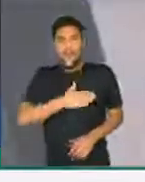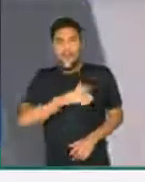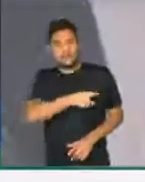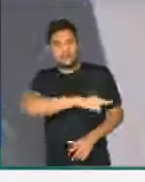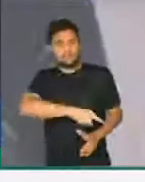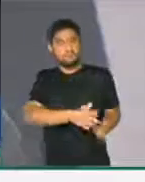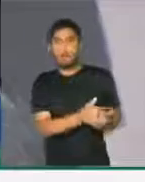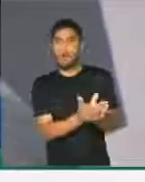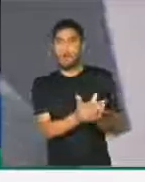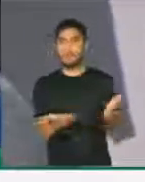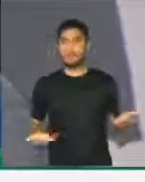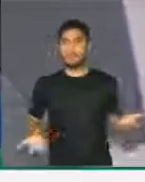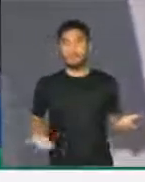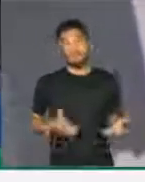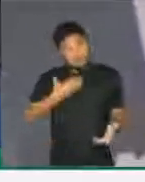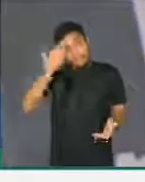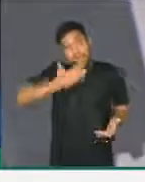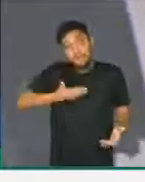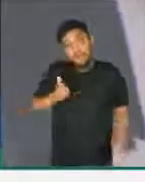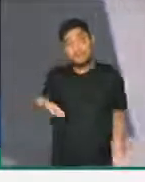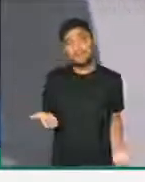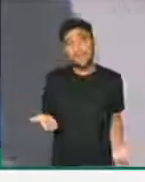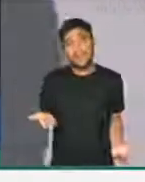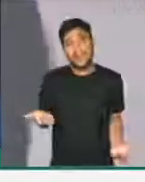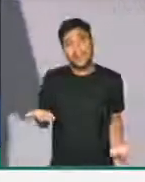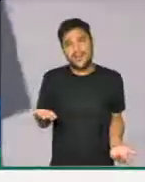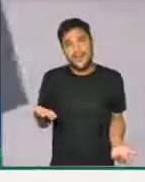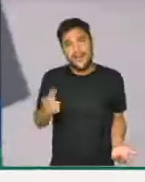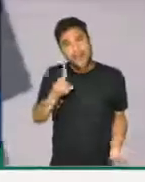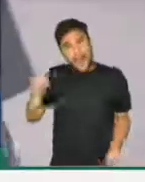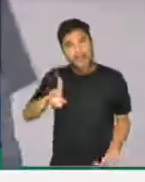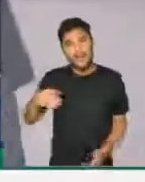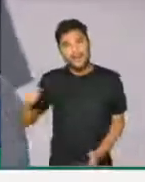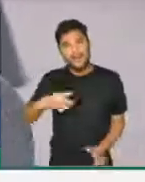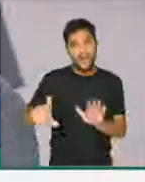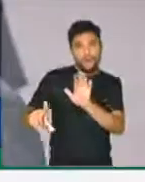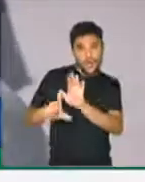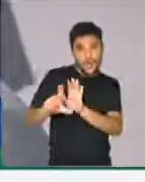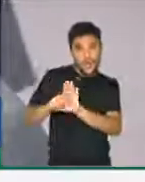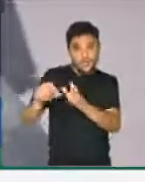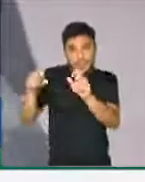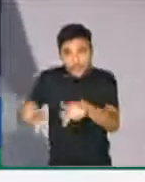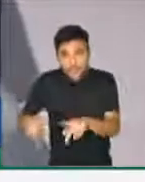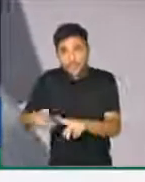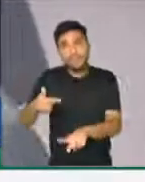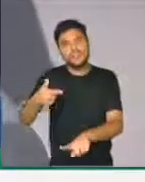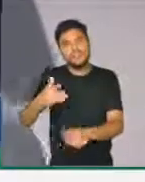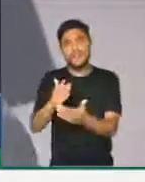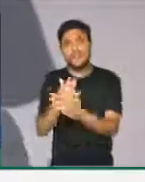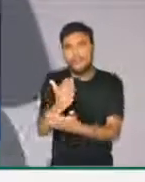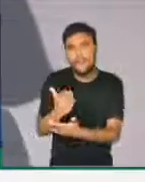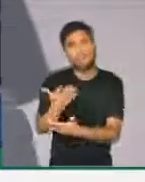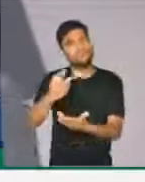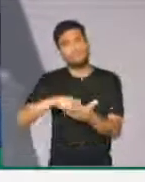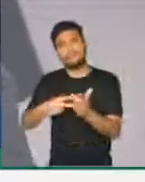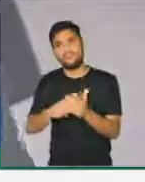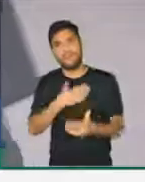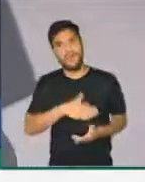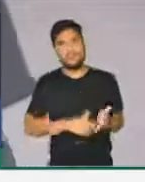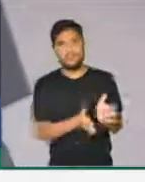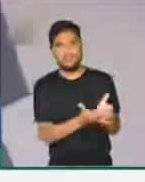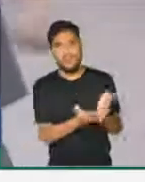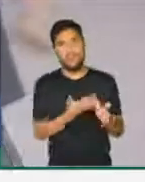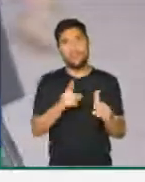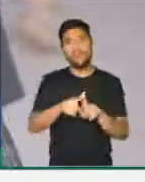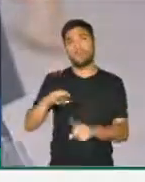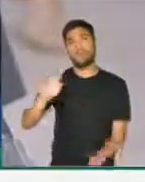pobres. Isso está provado. Provado na reforma da Previdência, provado nessa questão aqui do